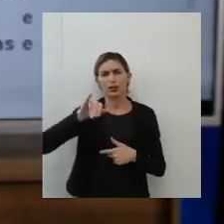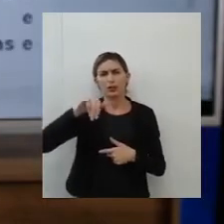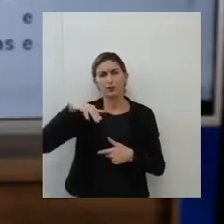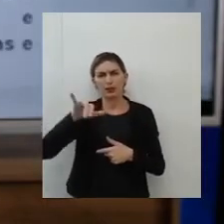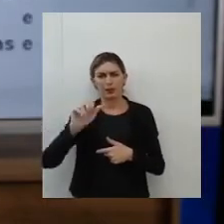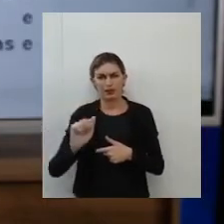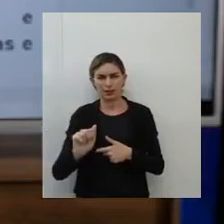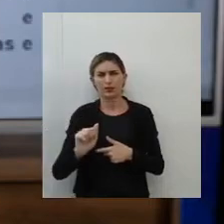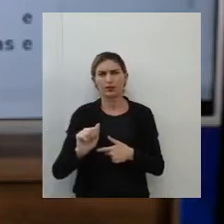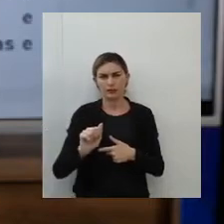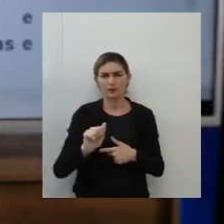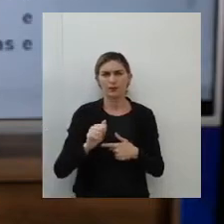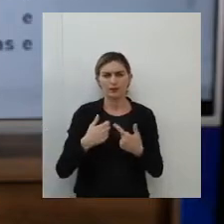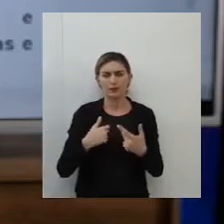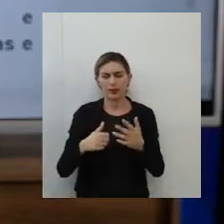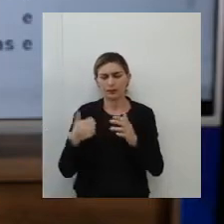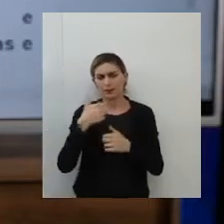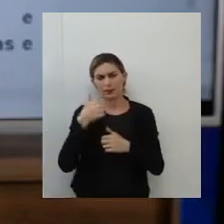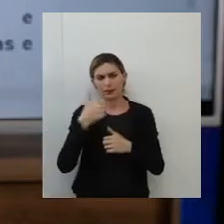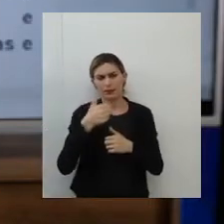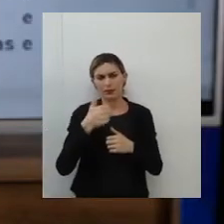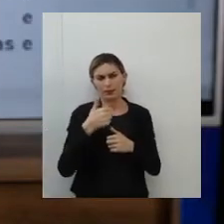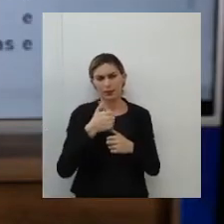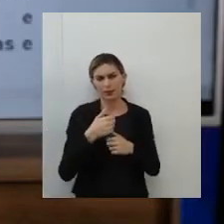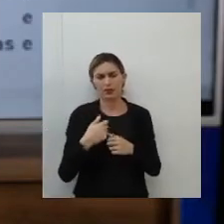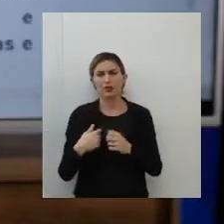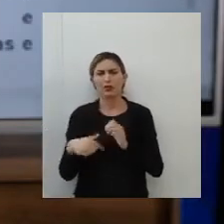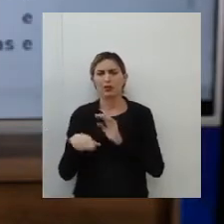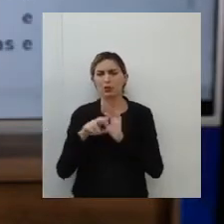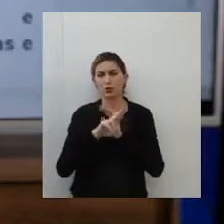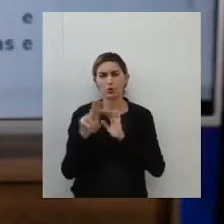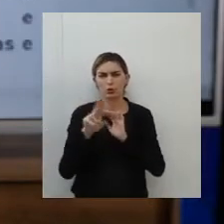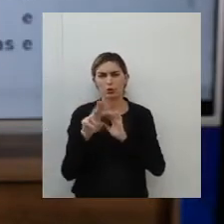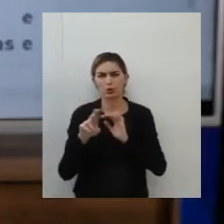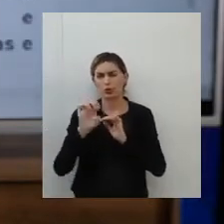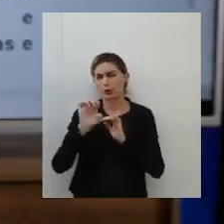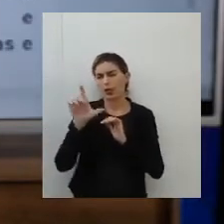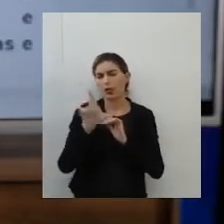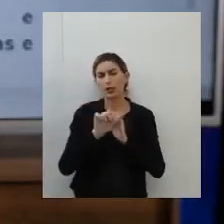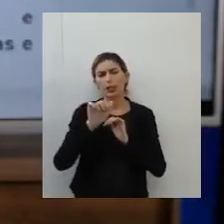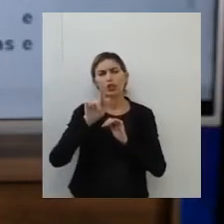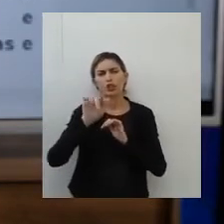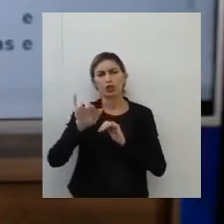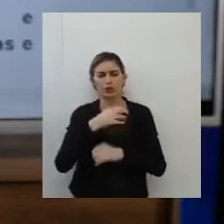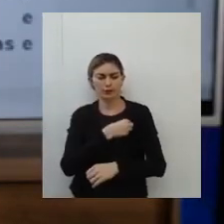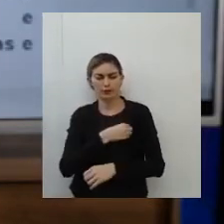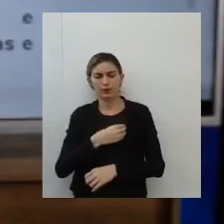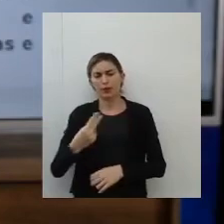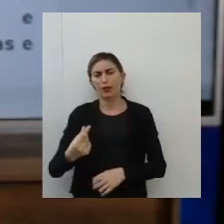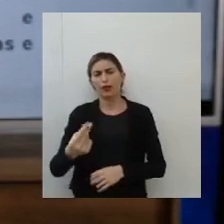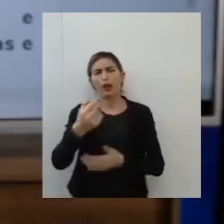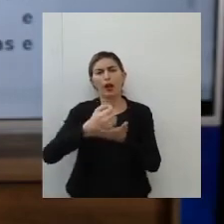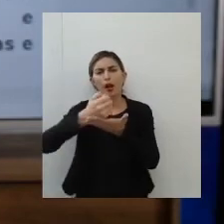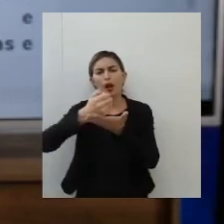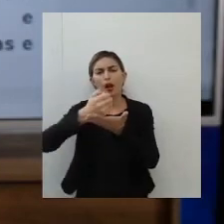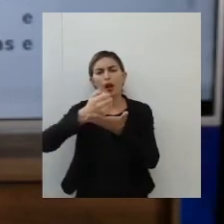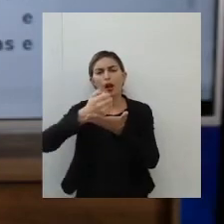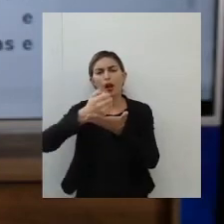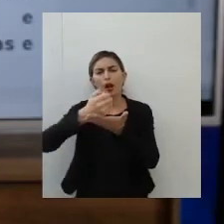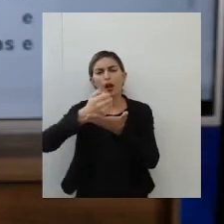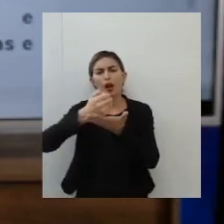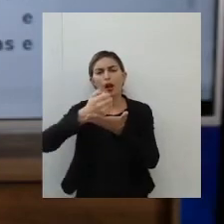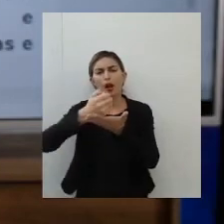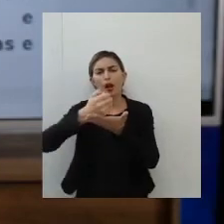período renascentista. A primeira coisa que eles vão buscar é o chamado elixir da vida eterna. Seria